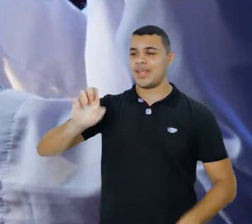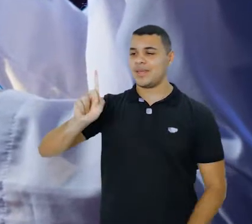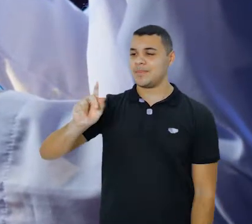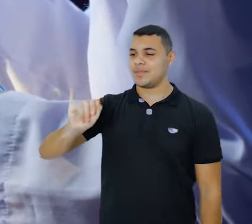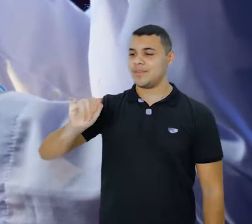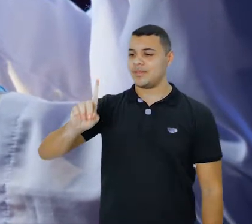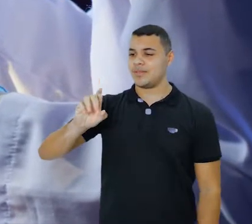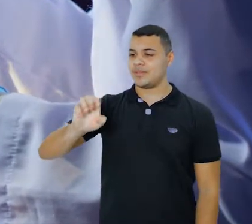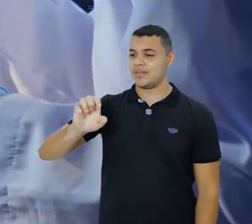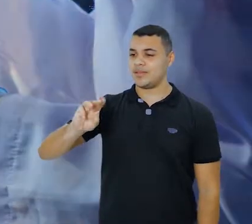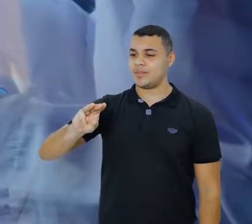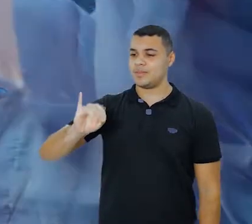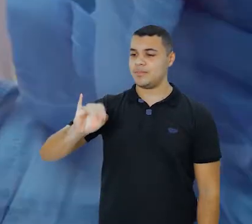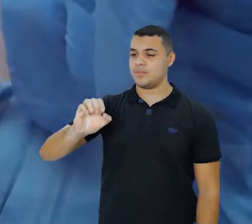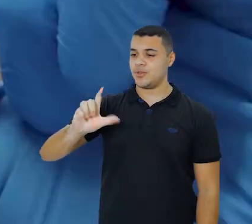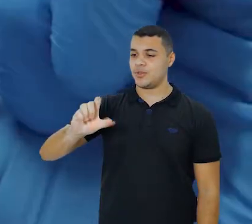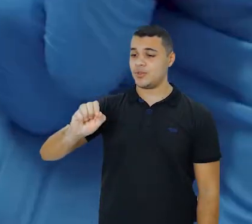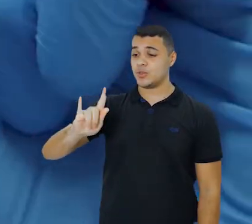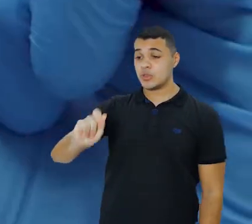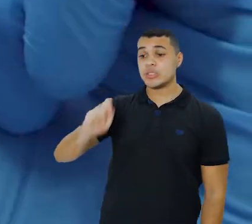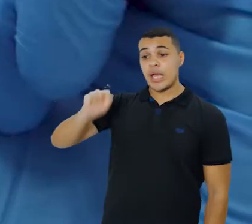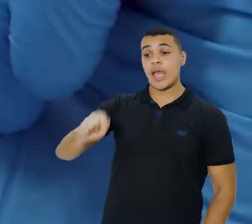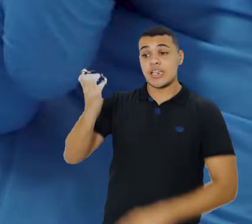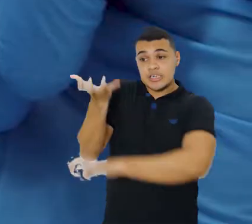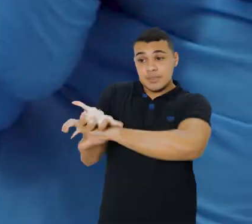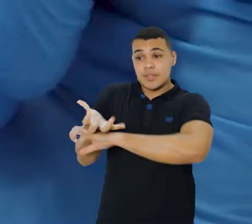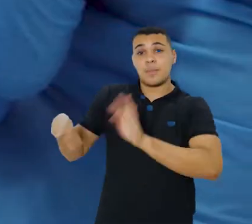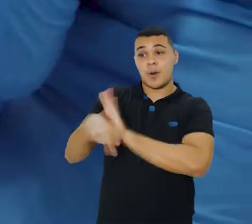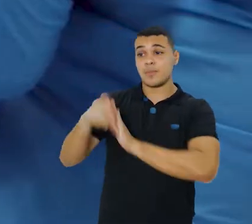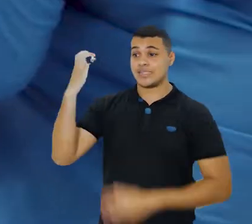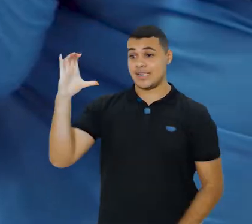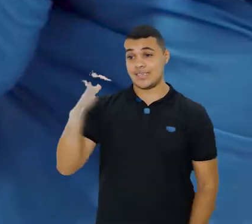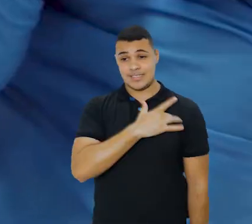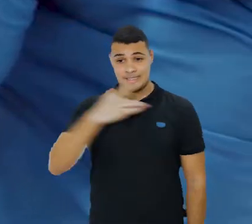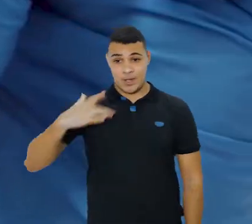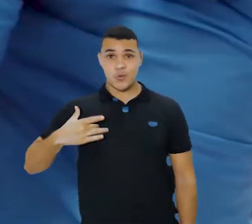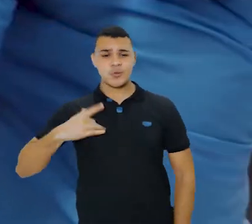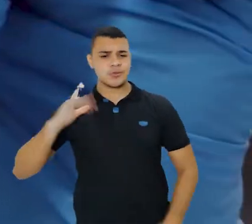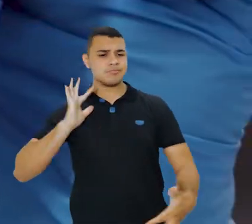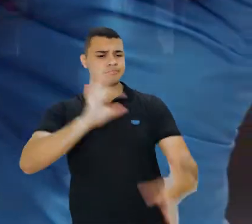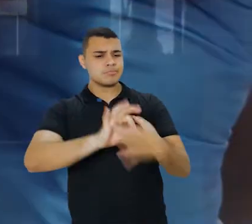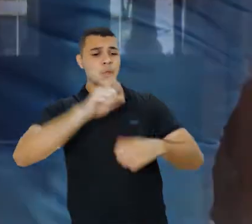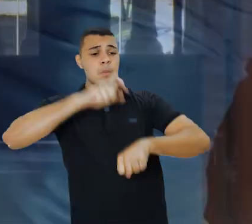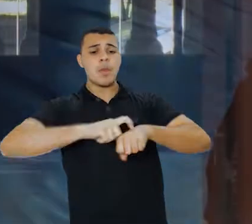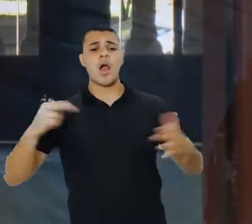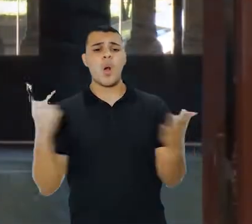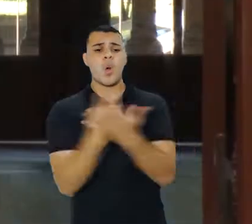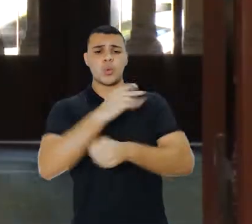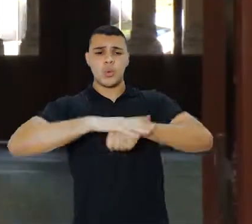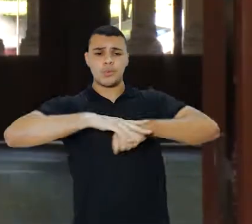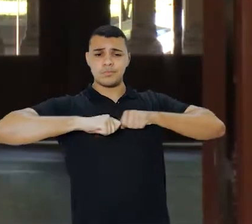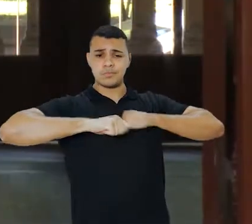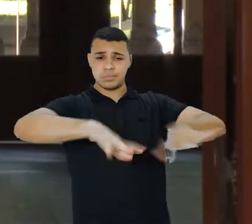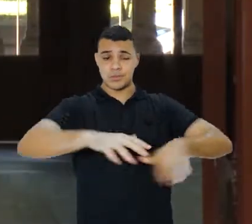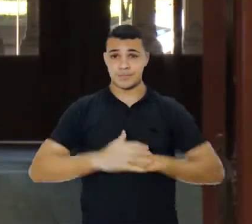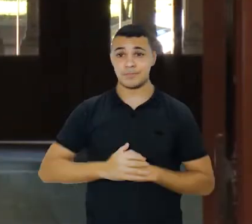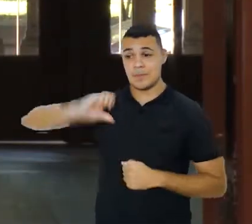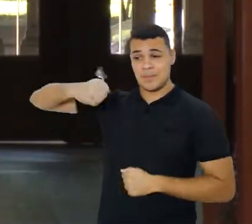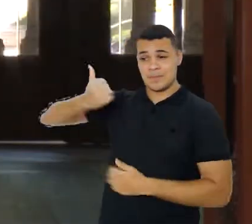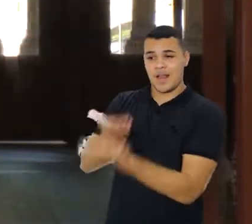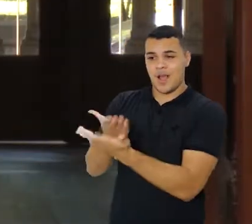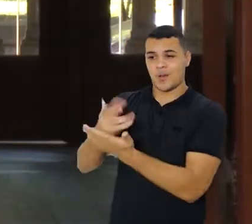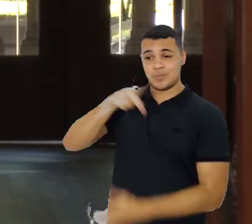módulo Epidemiologia da disciplina de Ciência e Saúde em tempos de pandemia. Na primeira aula,